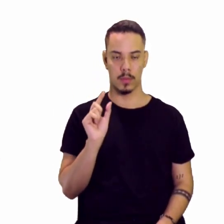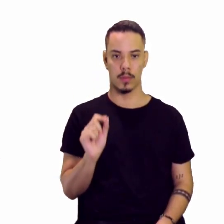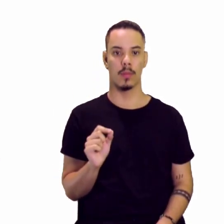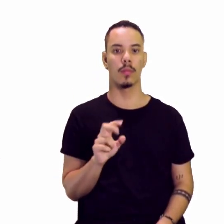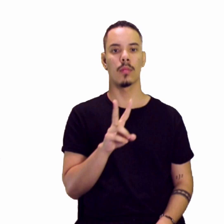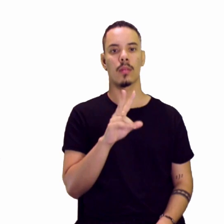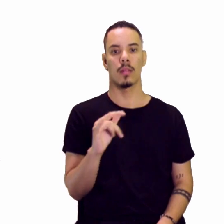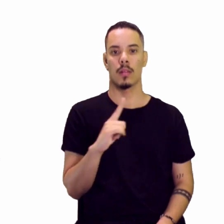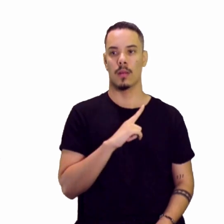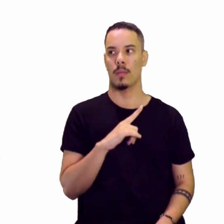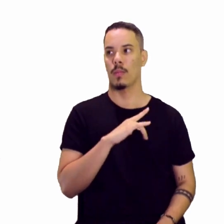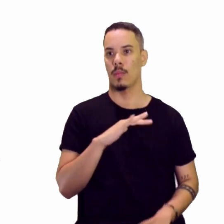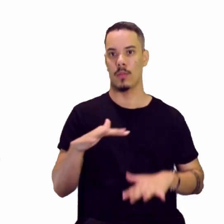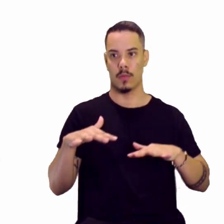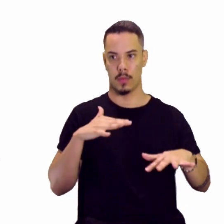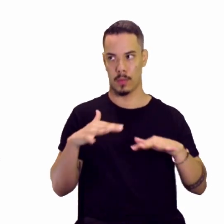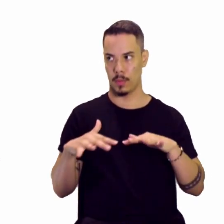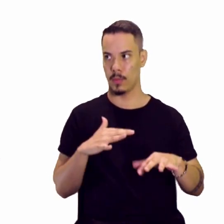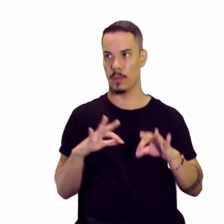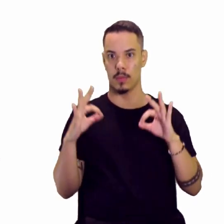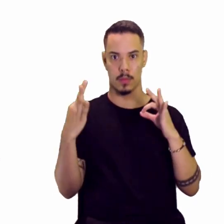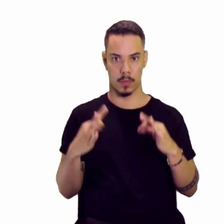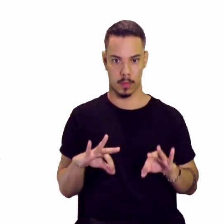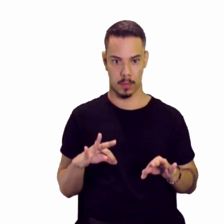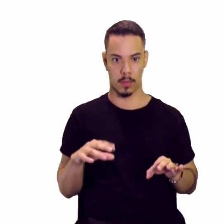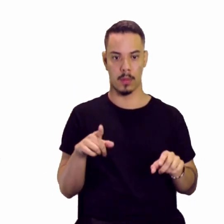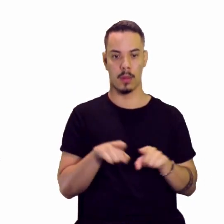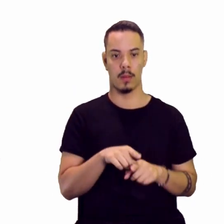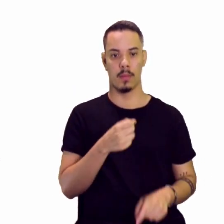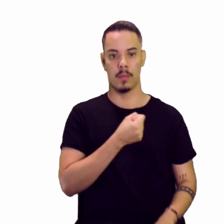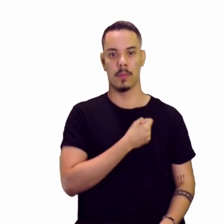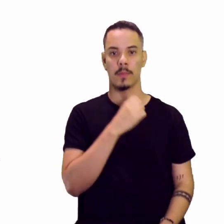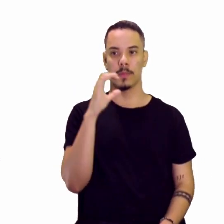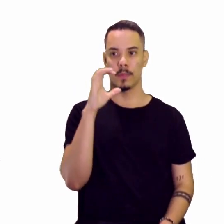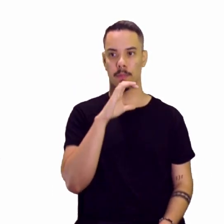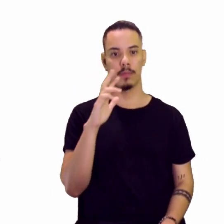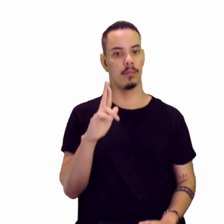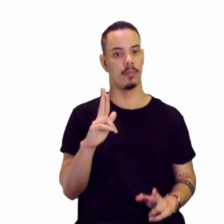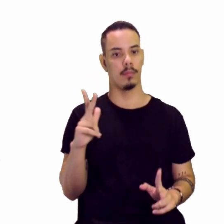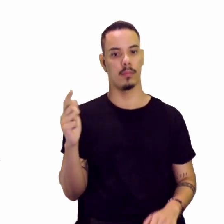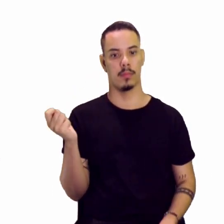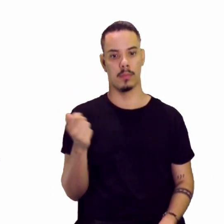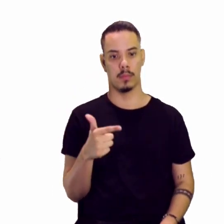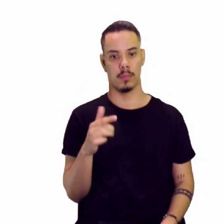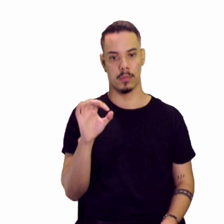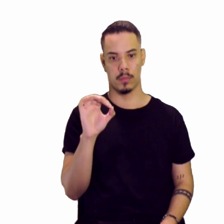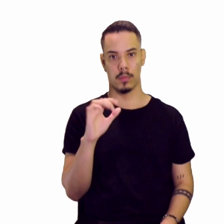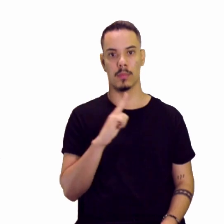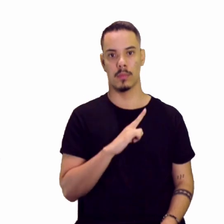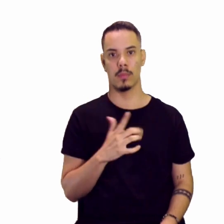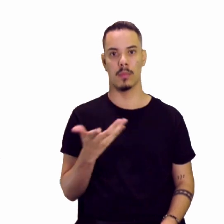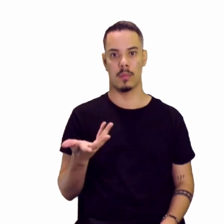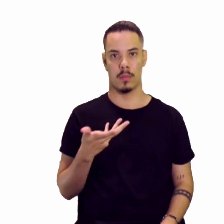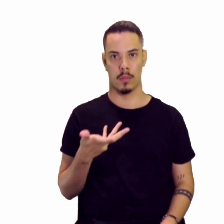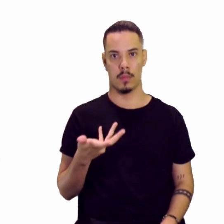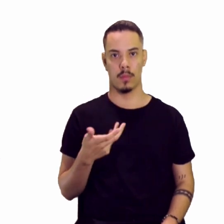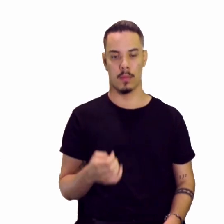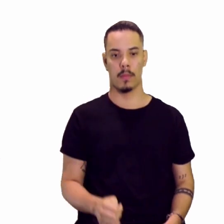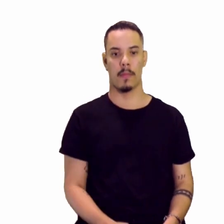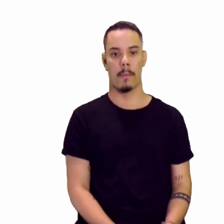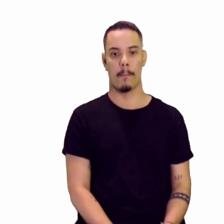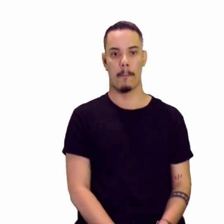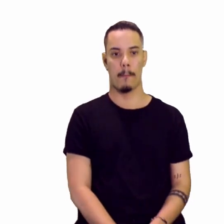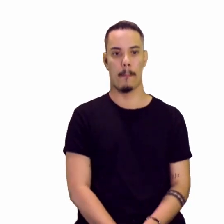ele vai entrar em movimento aqui, ok? E a nossa velocidade, diferente de zero, nós vamos ter uma